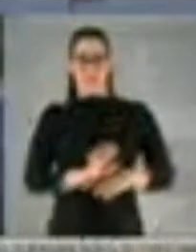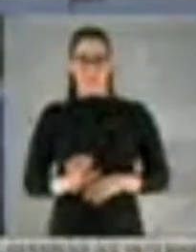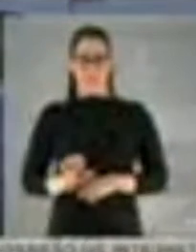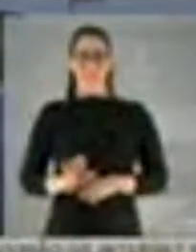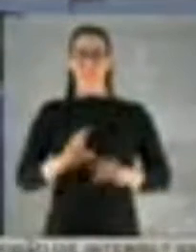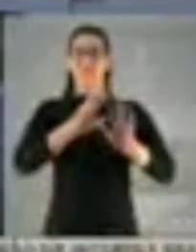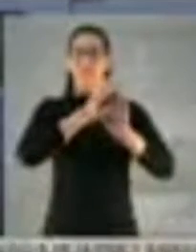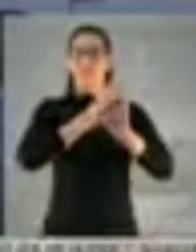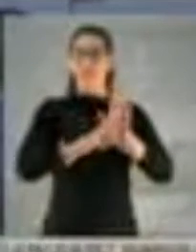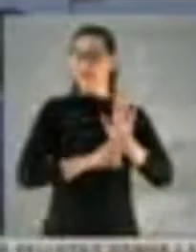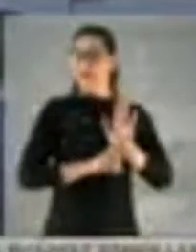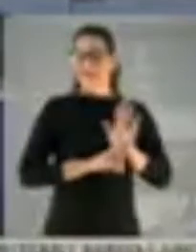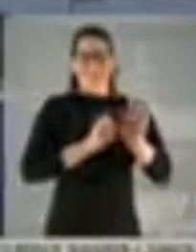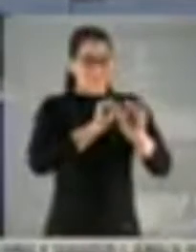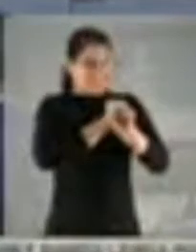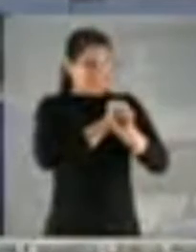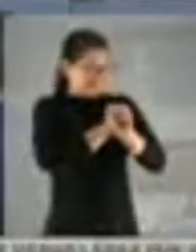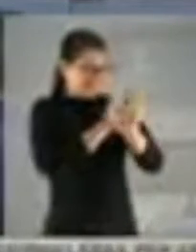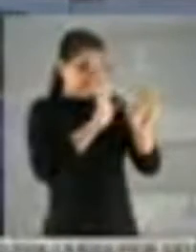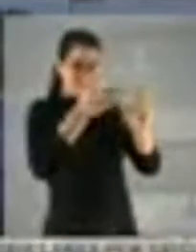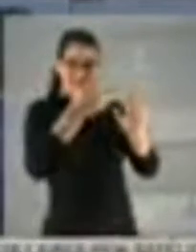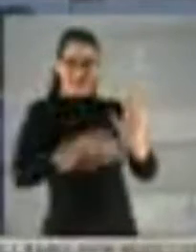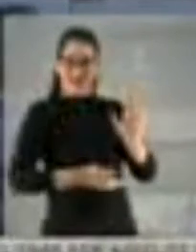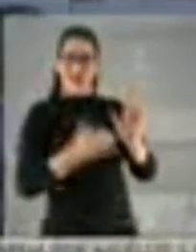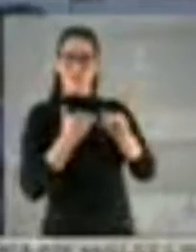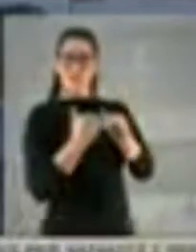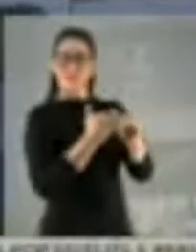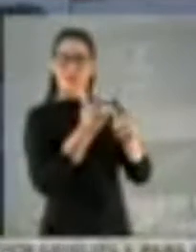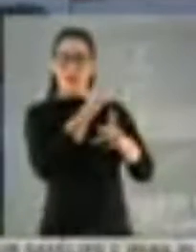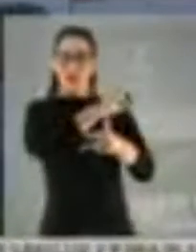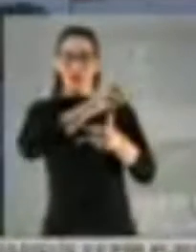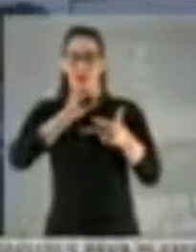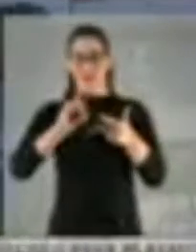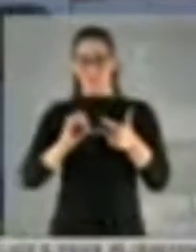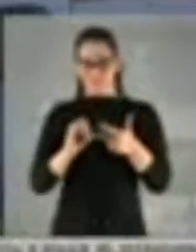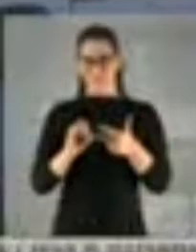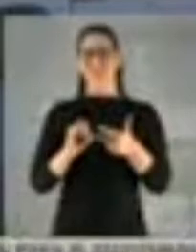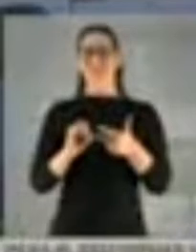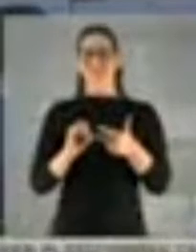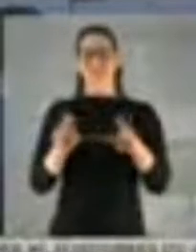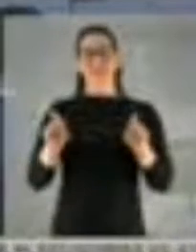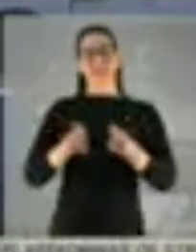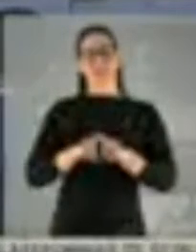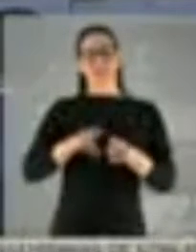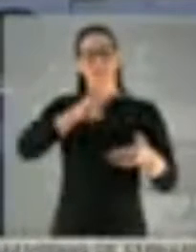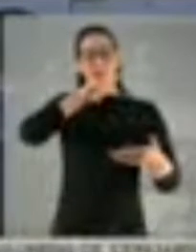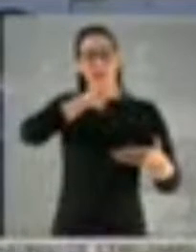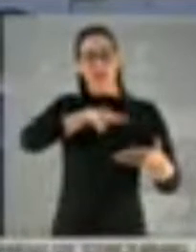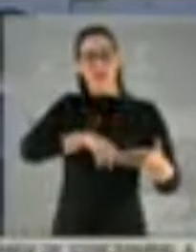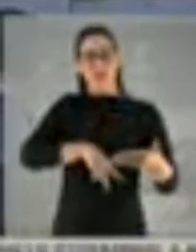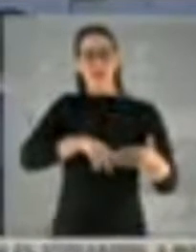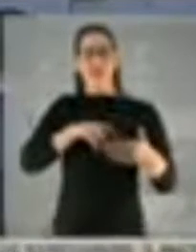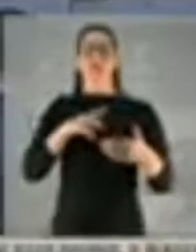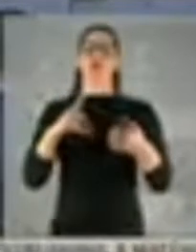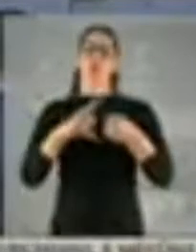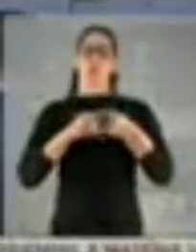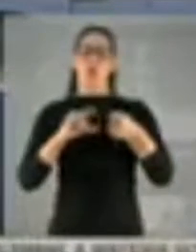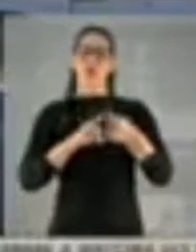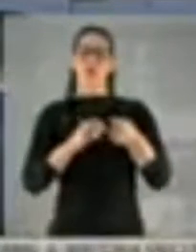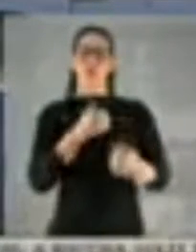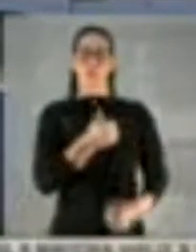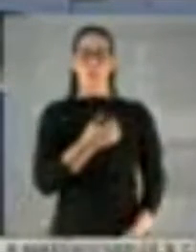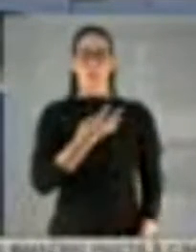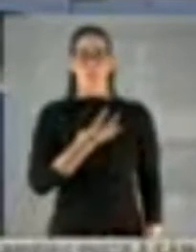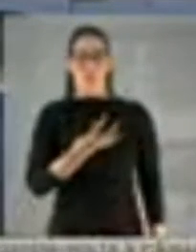a isso é claríssima, do equilíbrio de poderes, ipsi literi, para ler, inclusive, o artigo 147 do